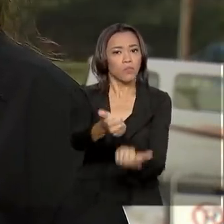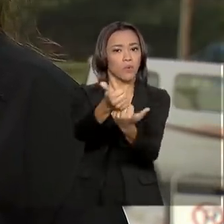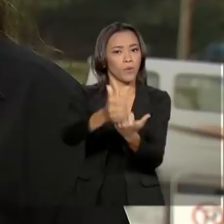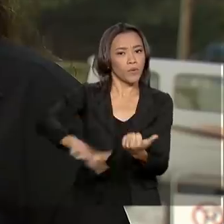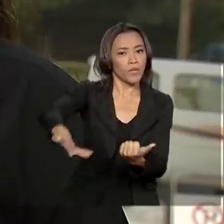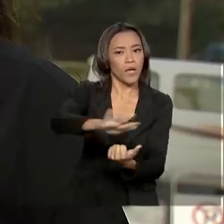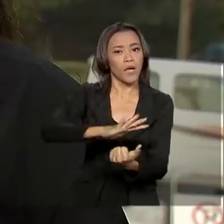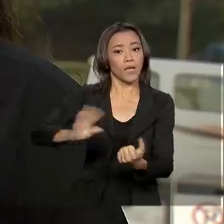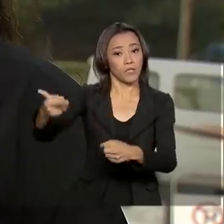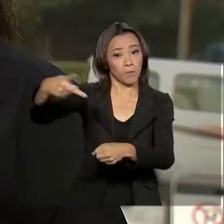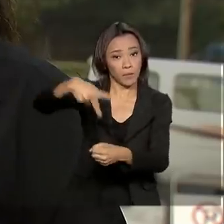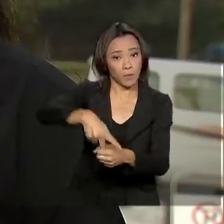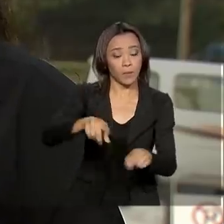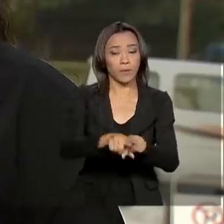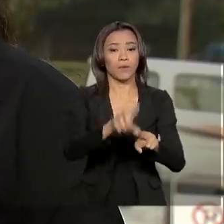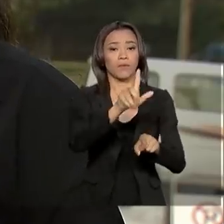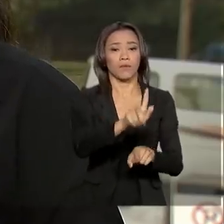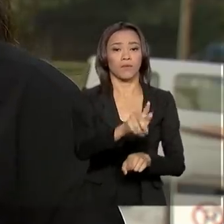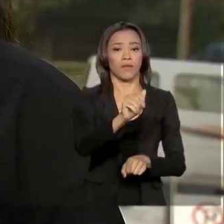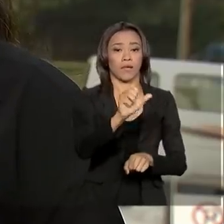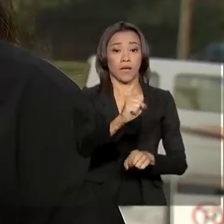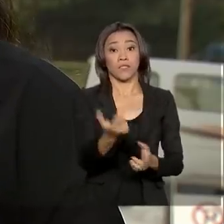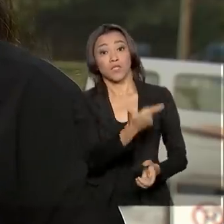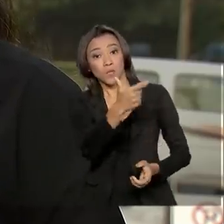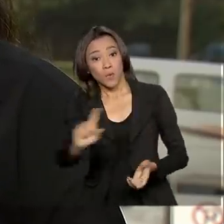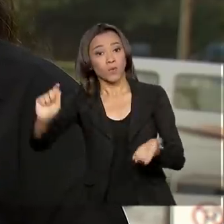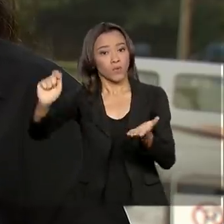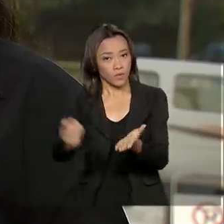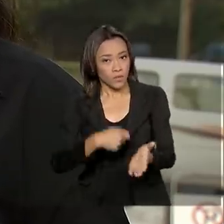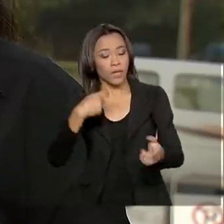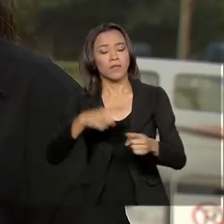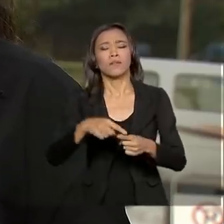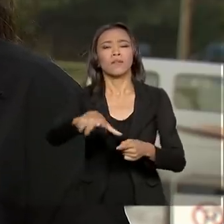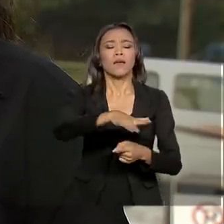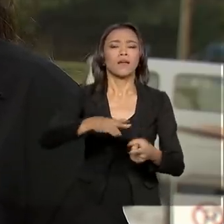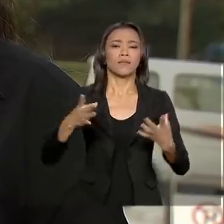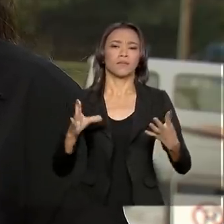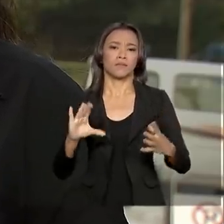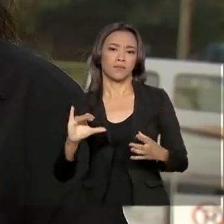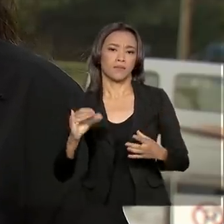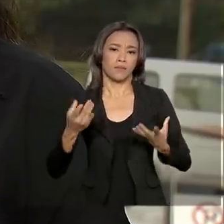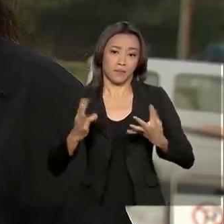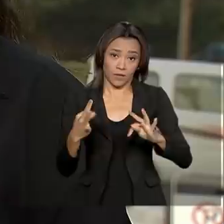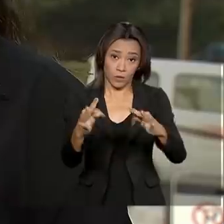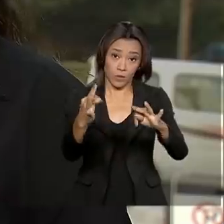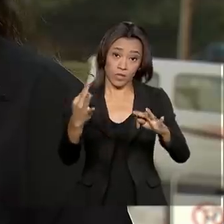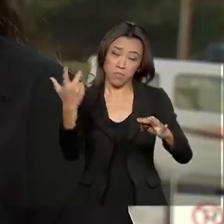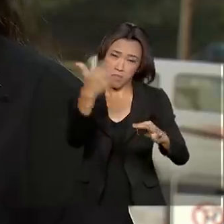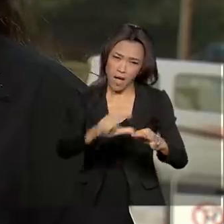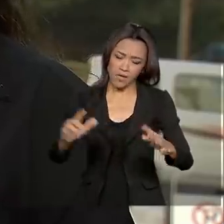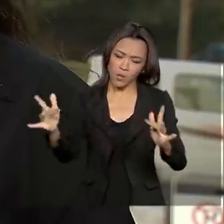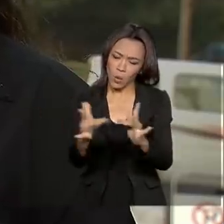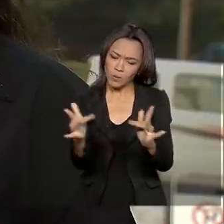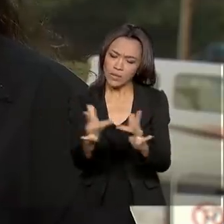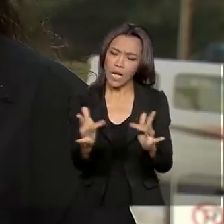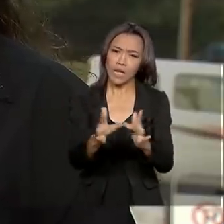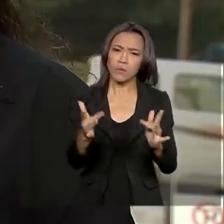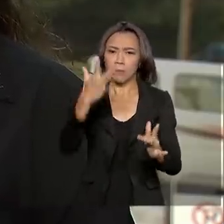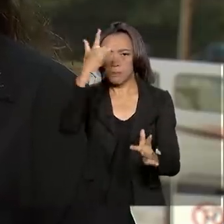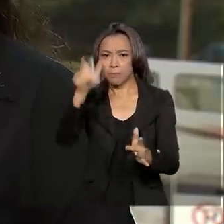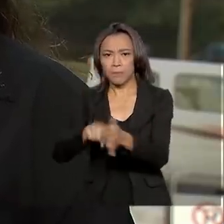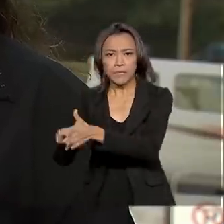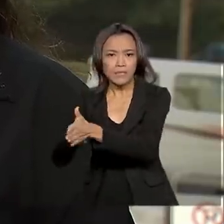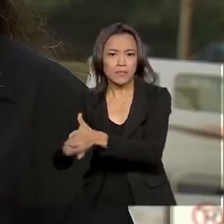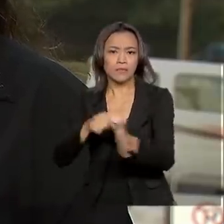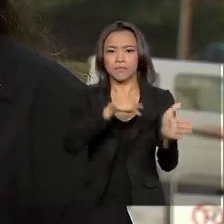e gás. E outro na área de ciência e tecnologia, para aprofundar a cooperação entre cientistas